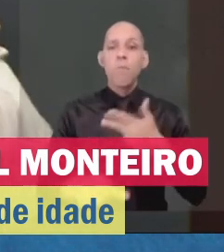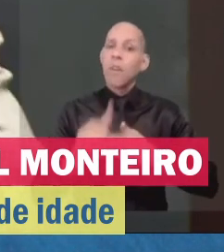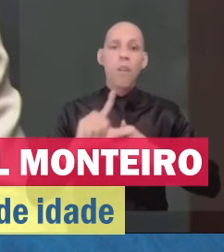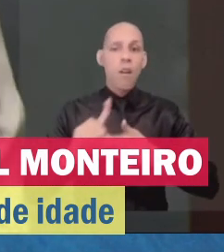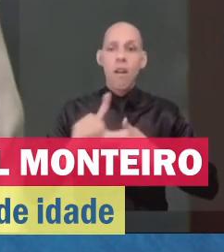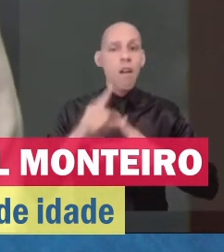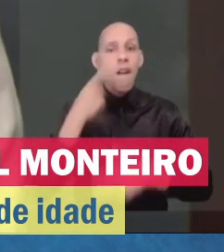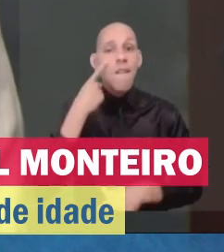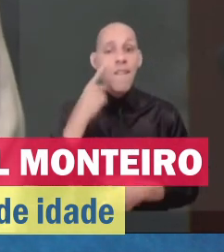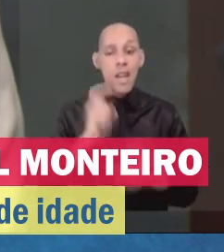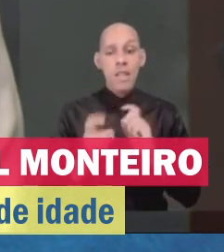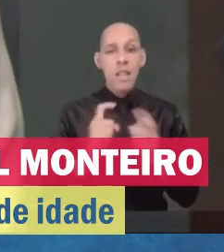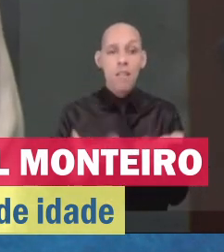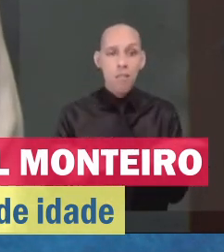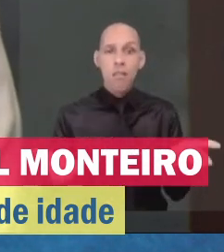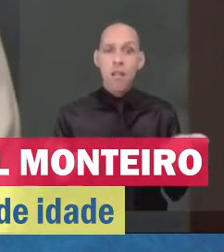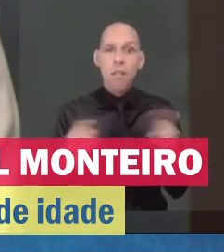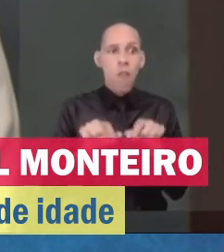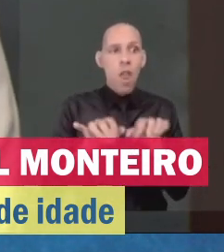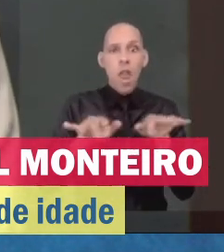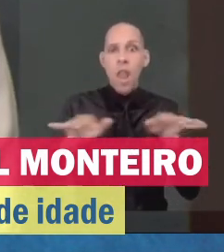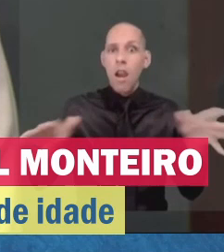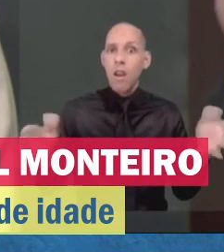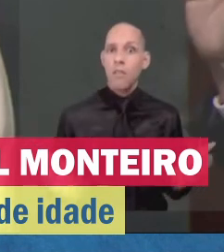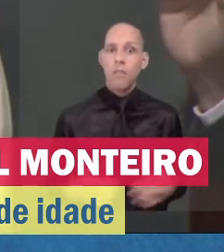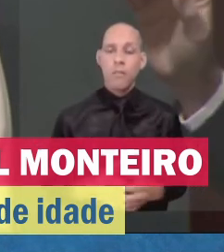sessão repercute, como...